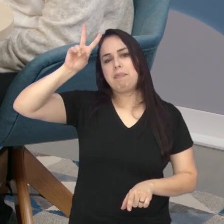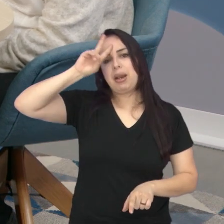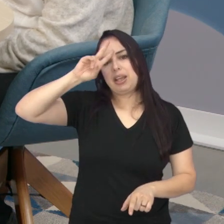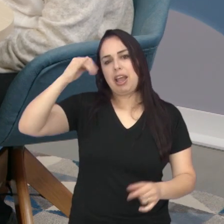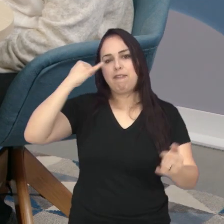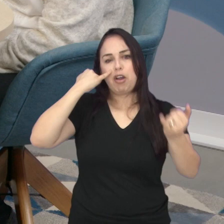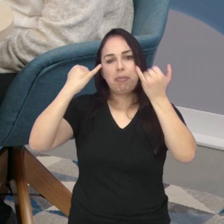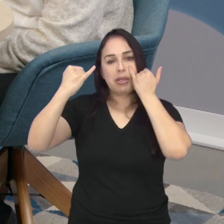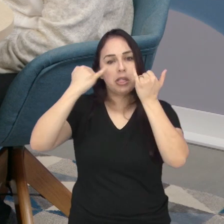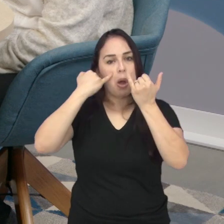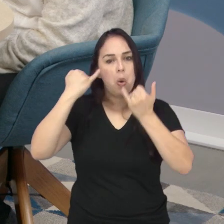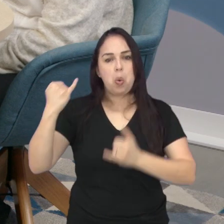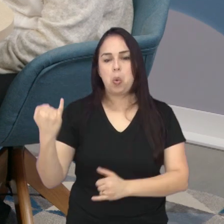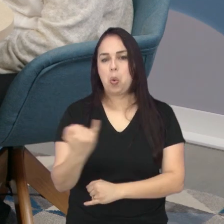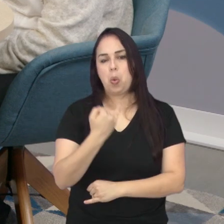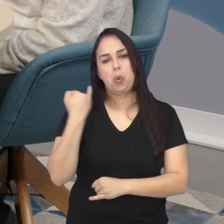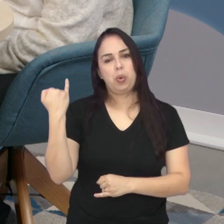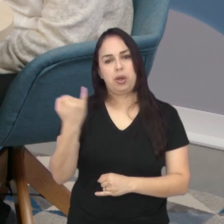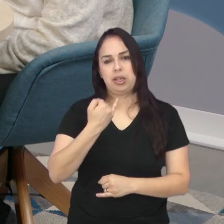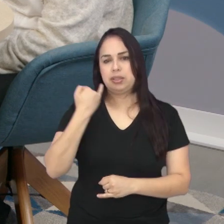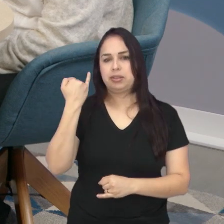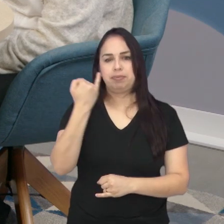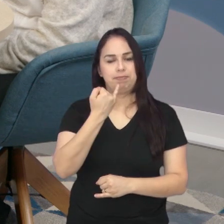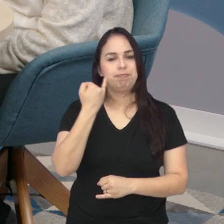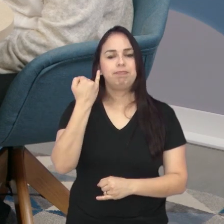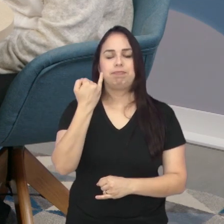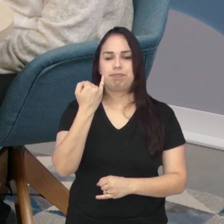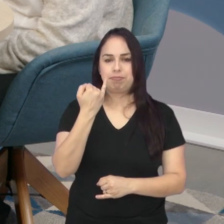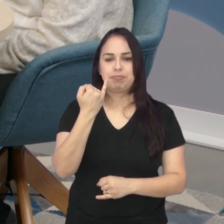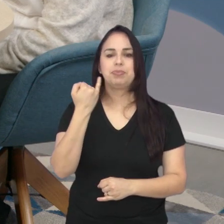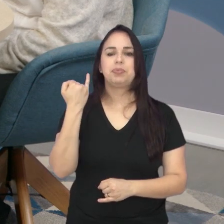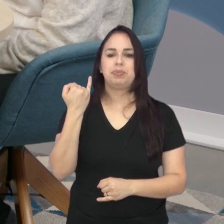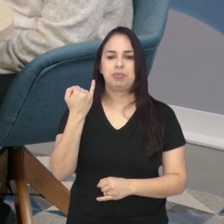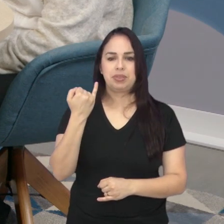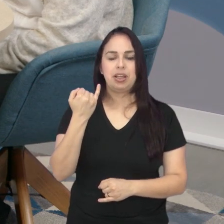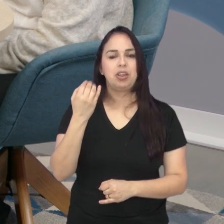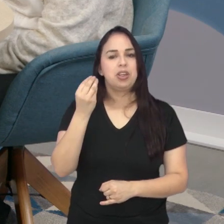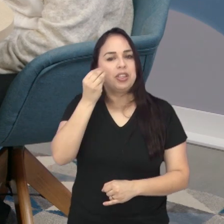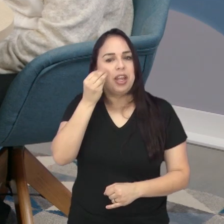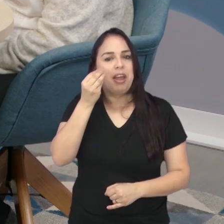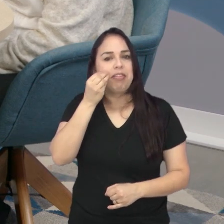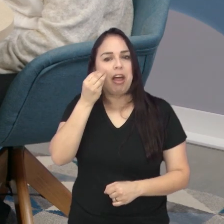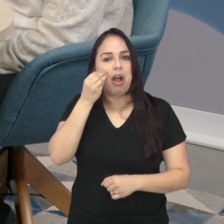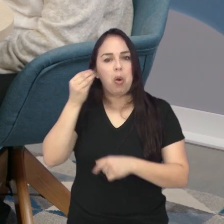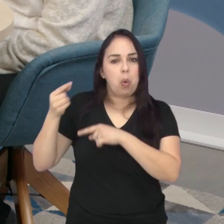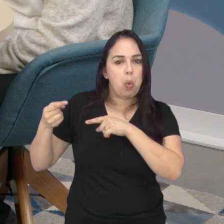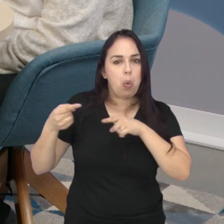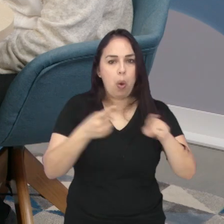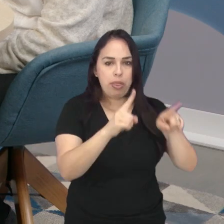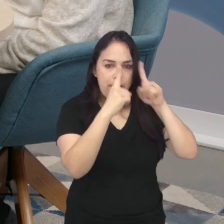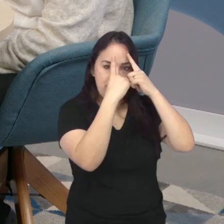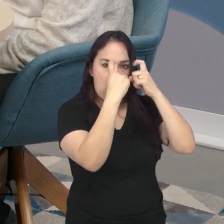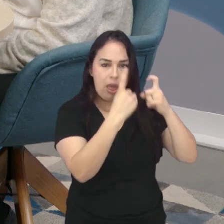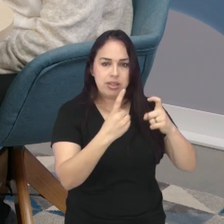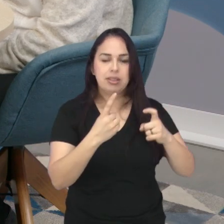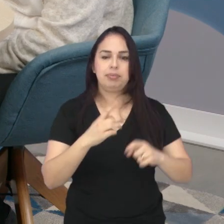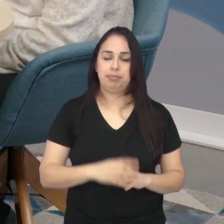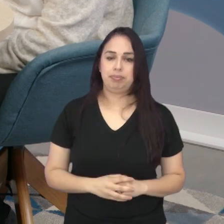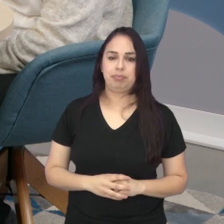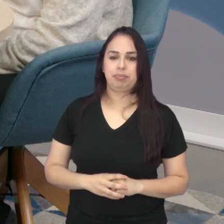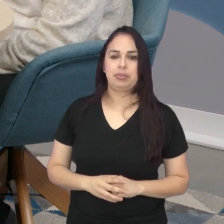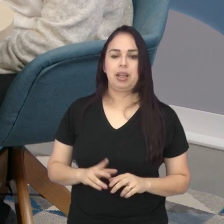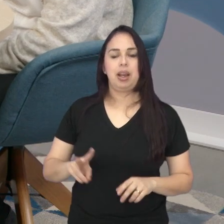a informação, né? A informação é a principal aliada para a gente tentar combater essa situação cada vez